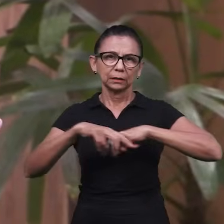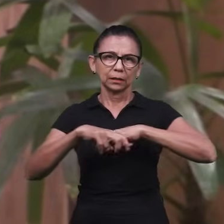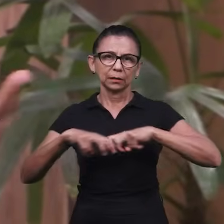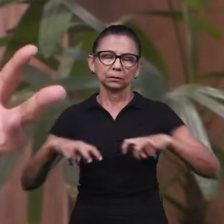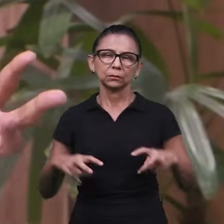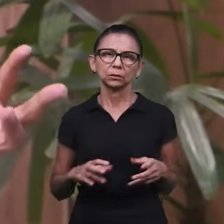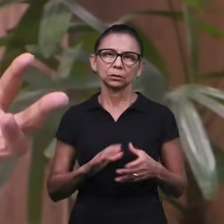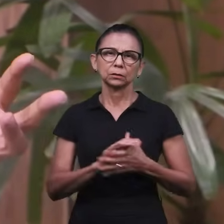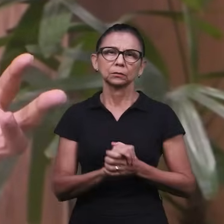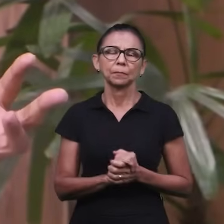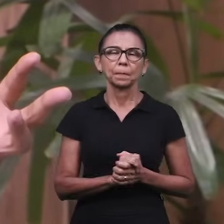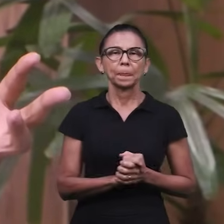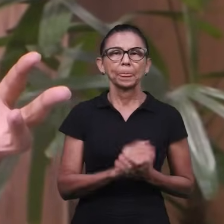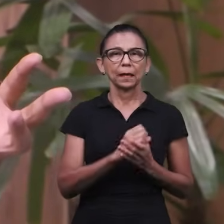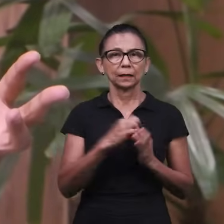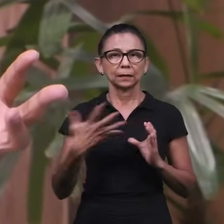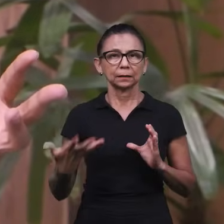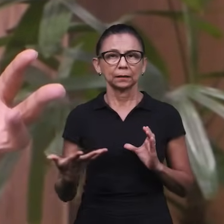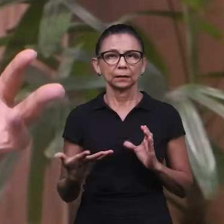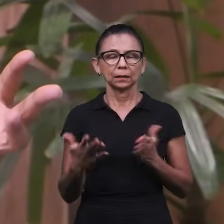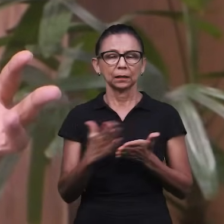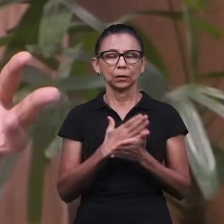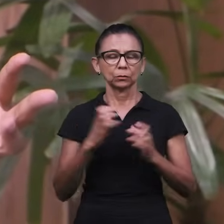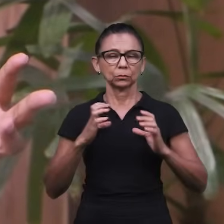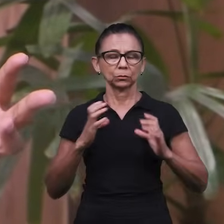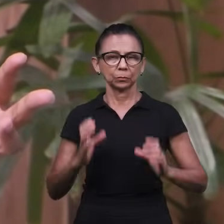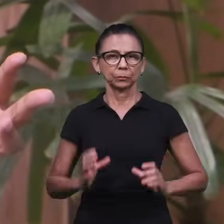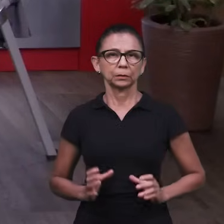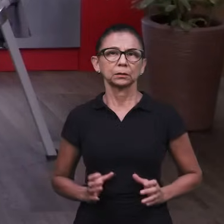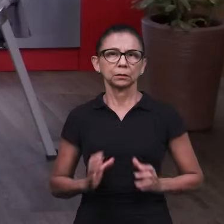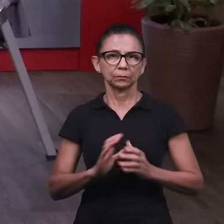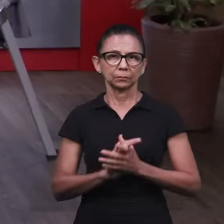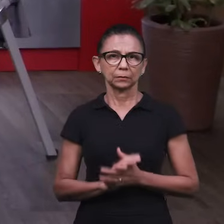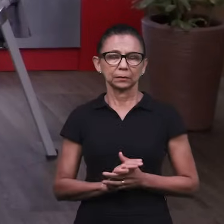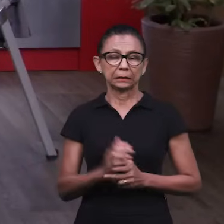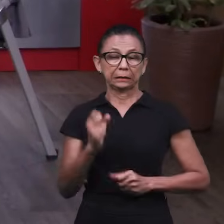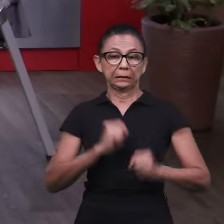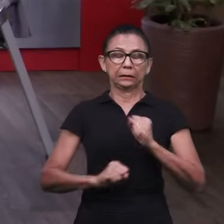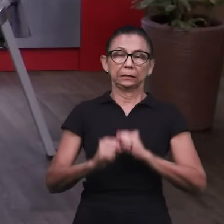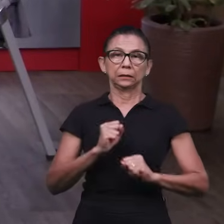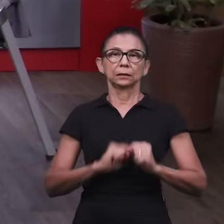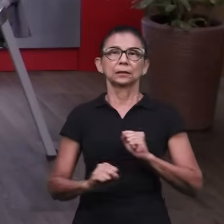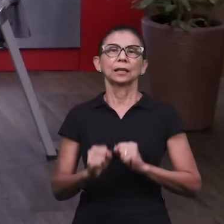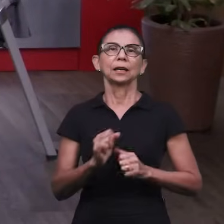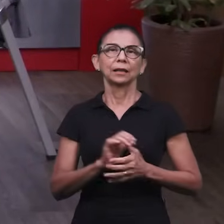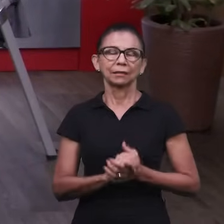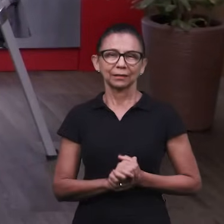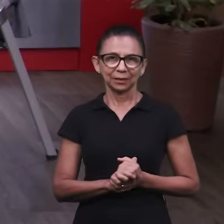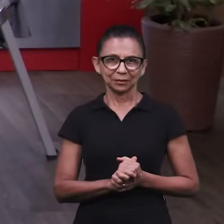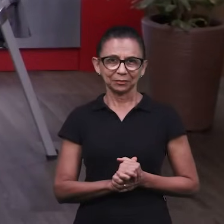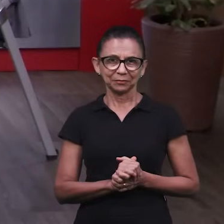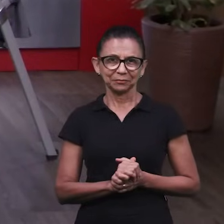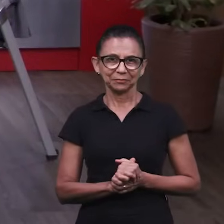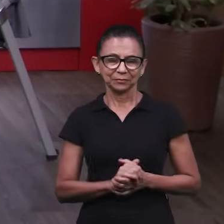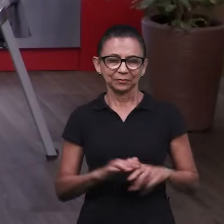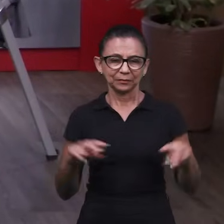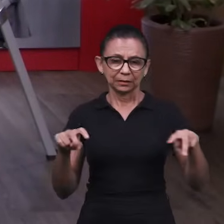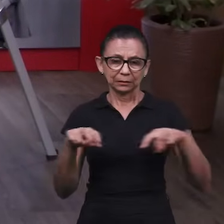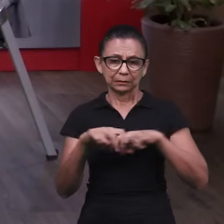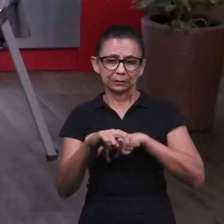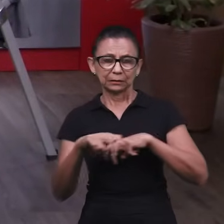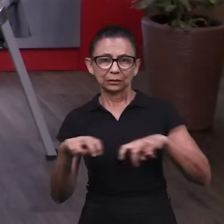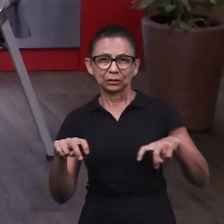por alguns comportamentos de impulsividade, hiperatividade e déficit de